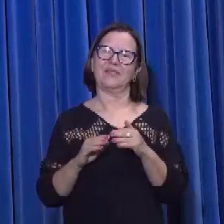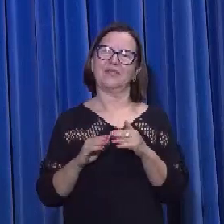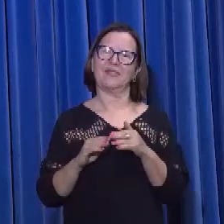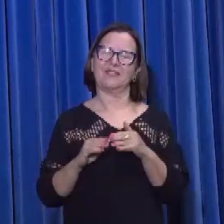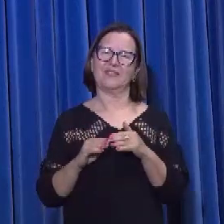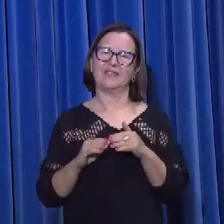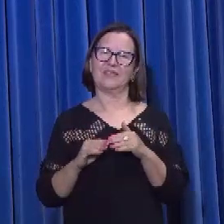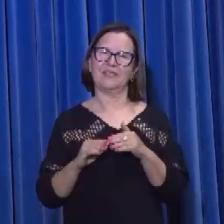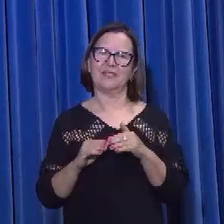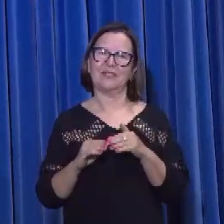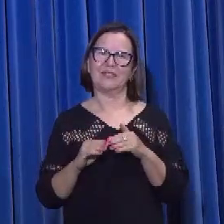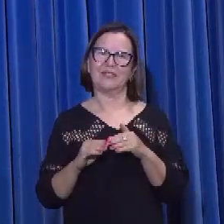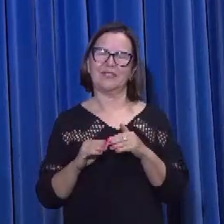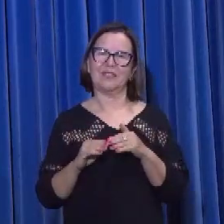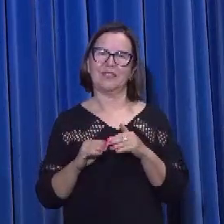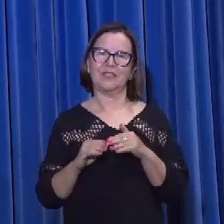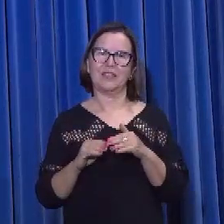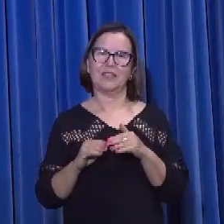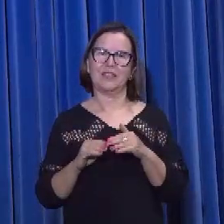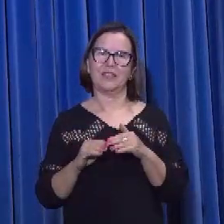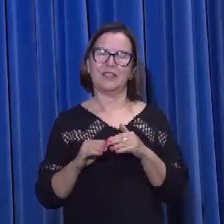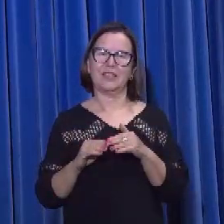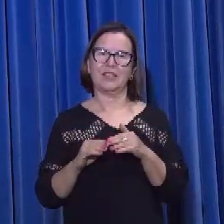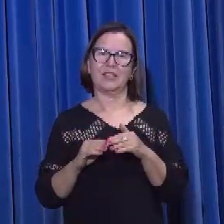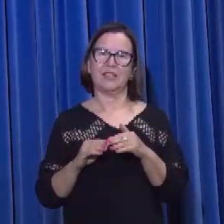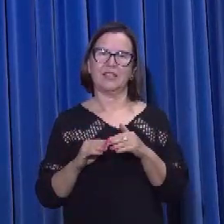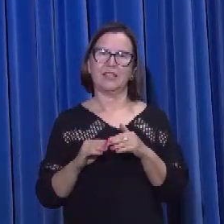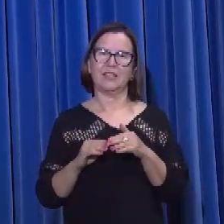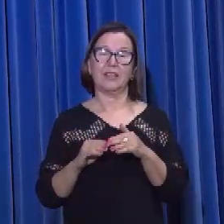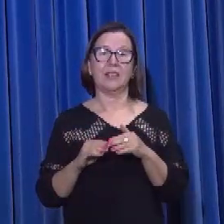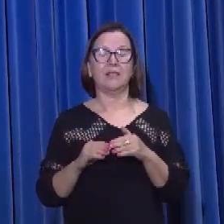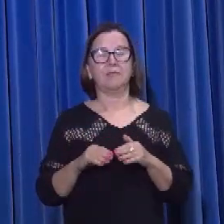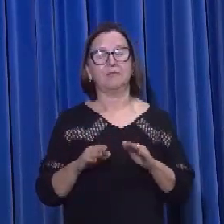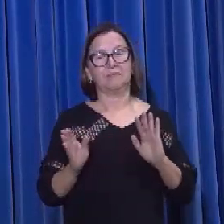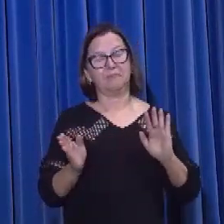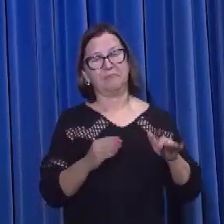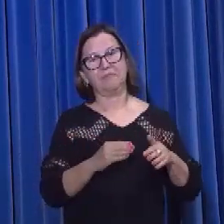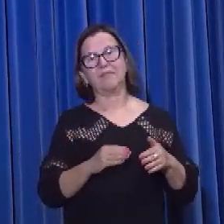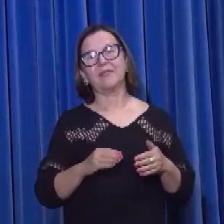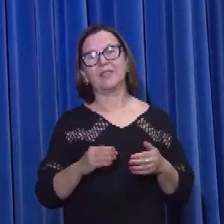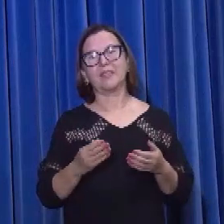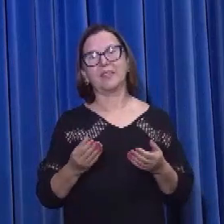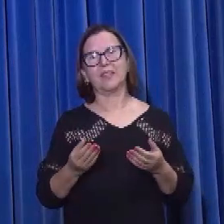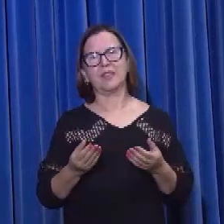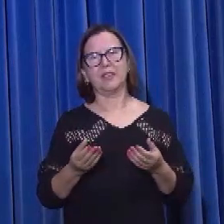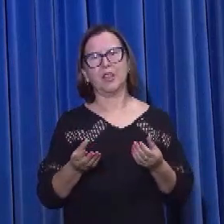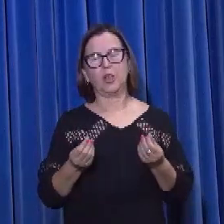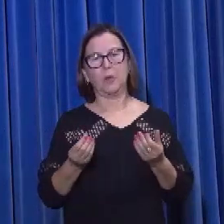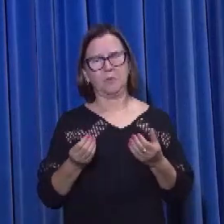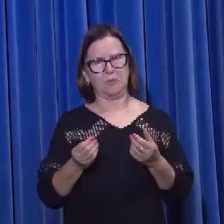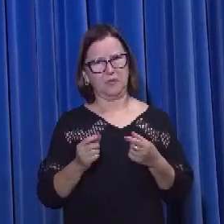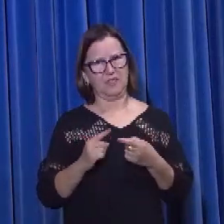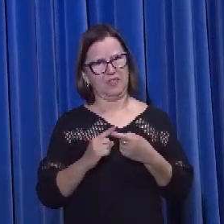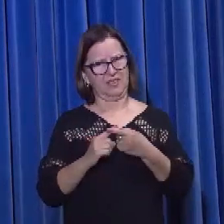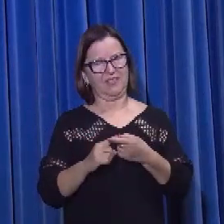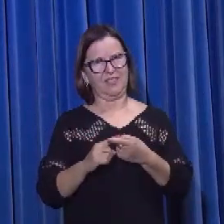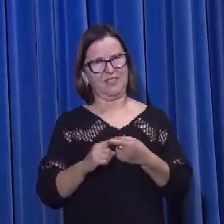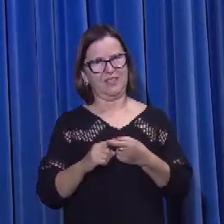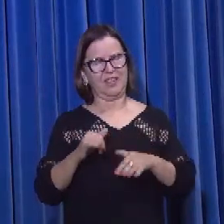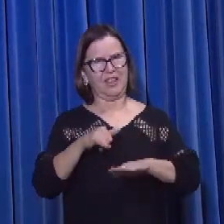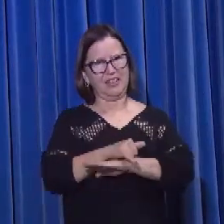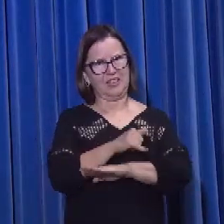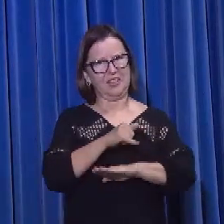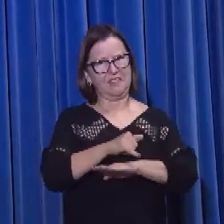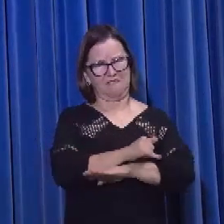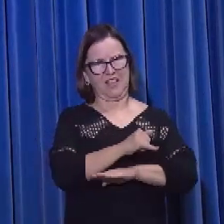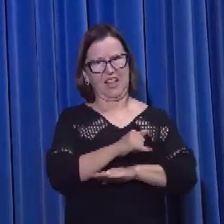terminar. E muitas vezes as falhas, os erros, têm a ver com essa ausência da palavra